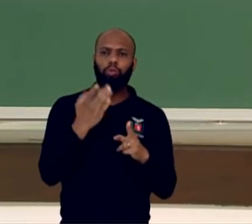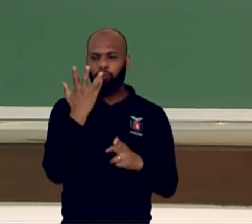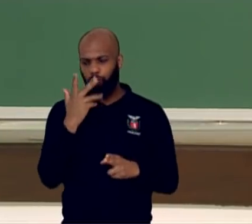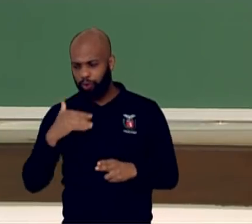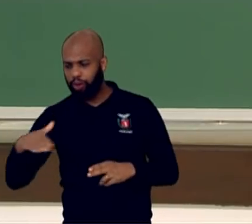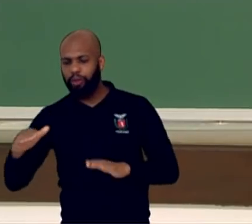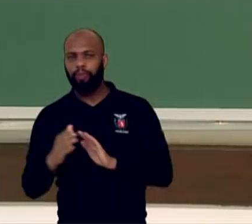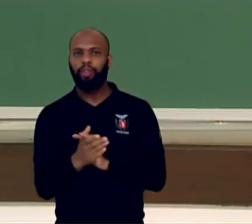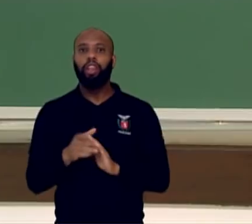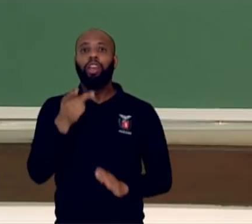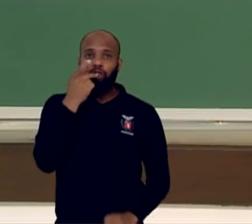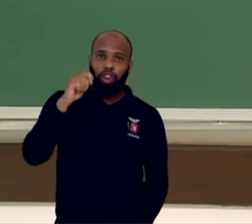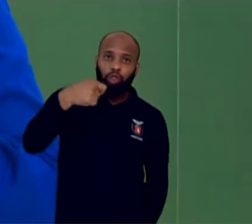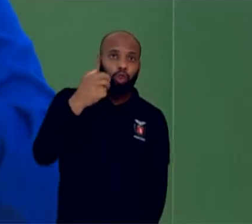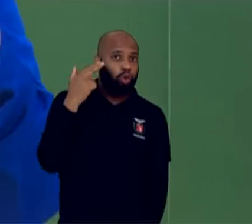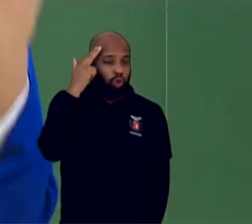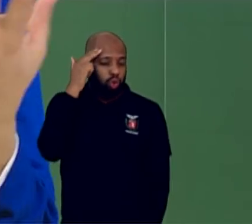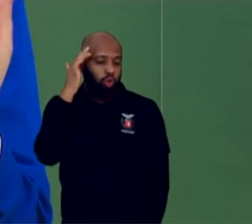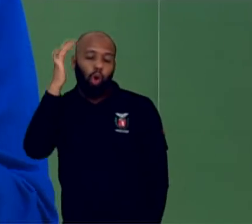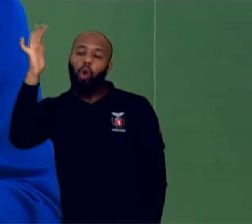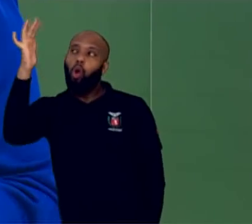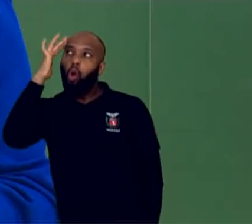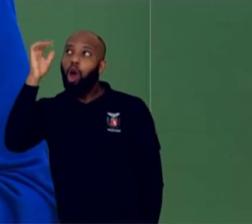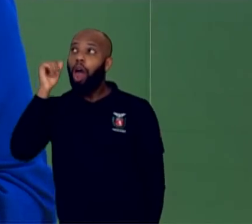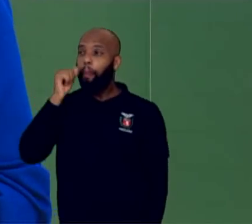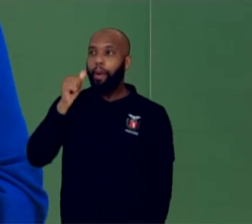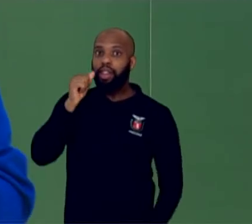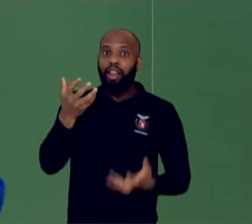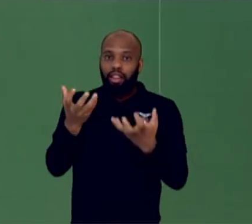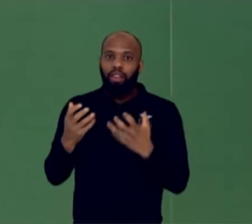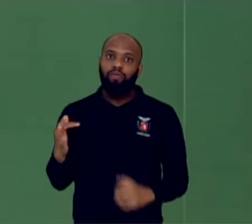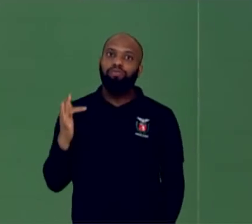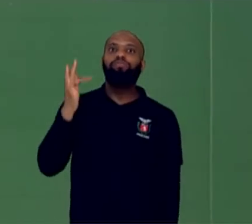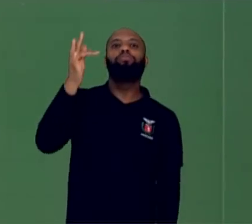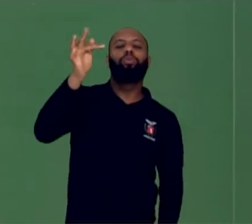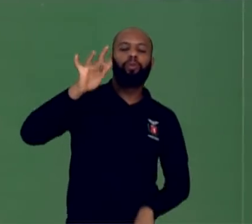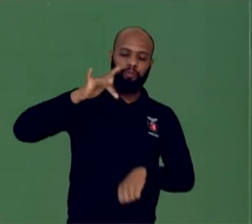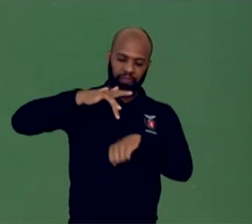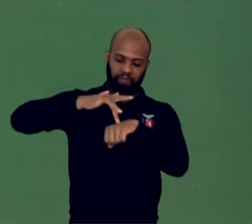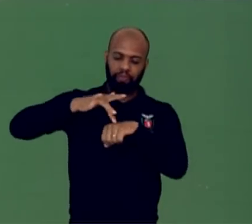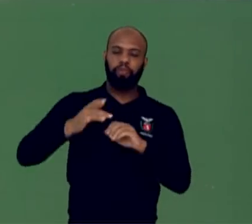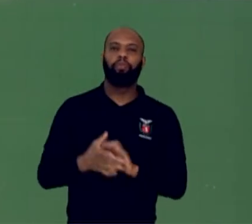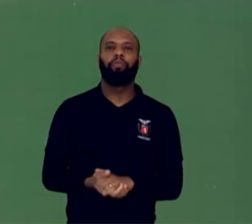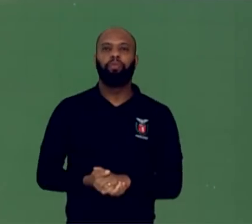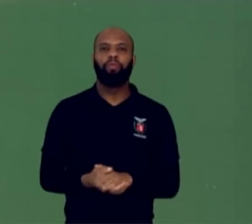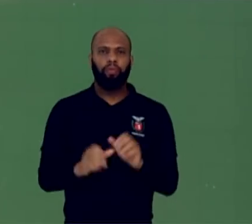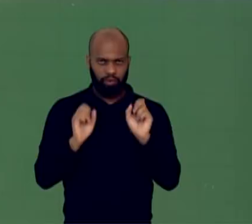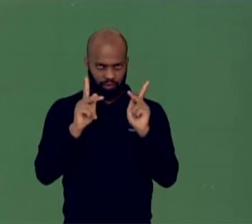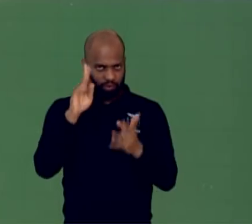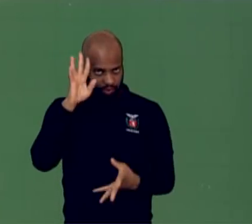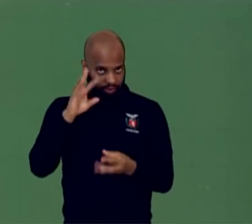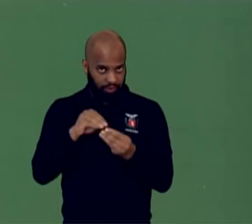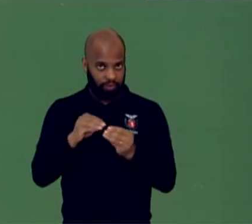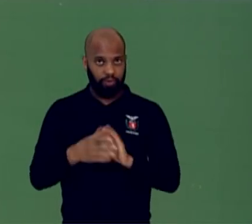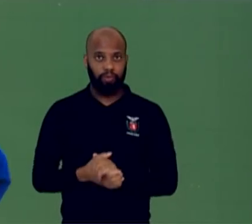da criança, da menina que está se imaginando bailarina. Tudo bem? Compreenderam?